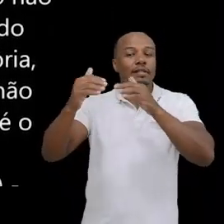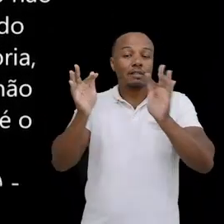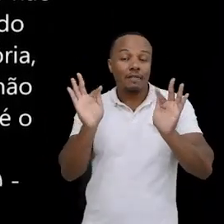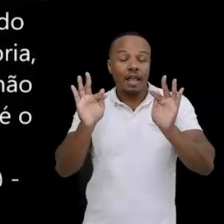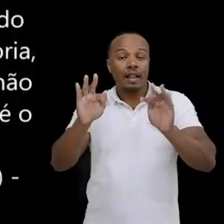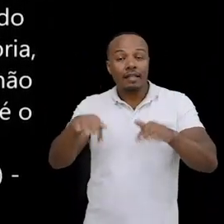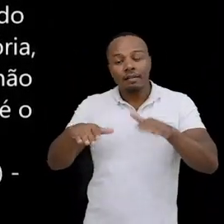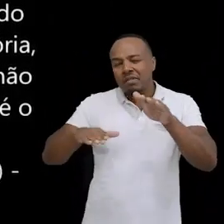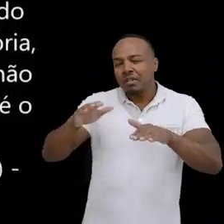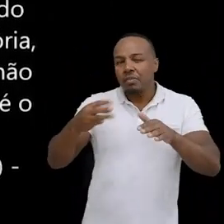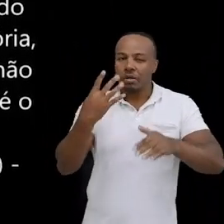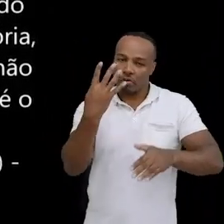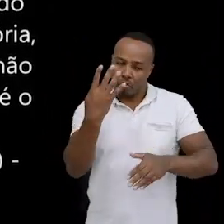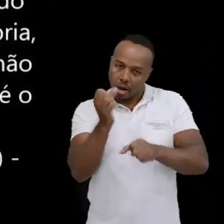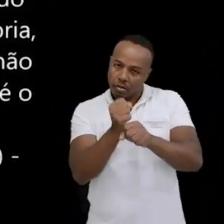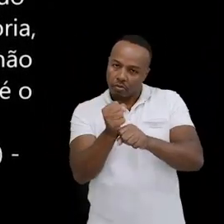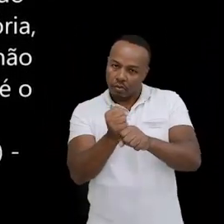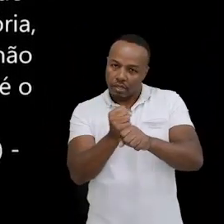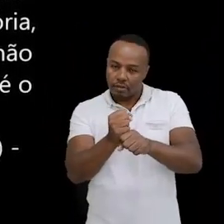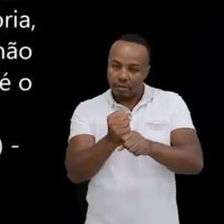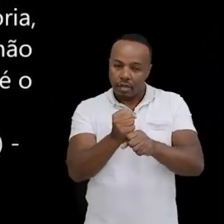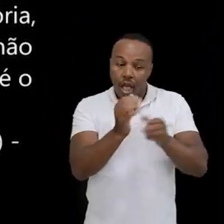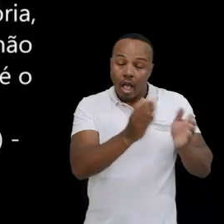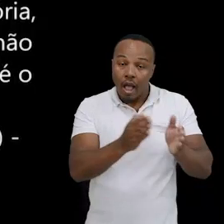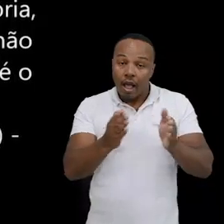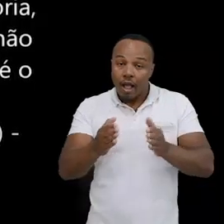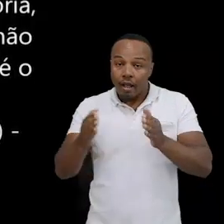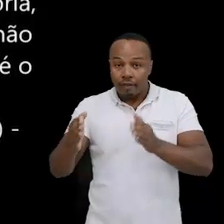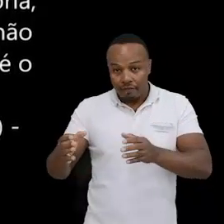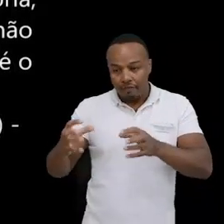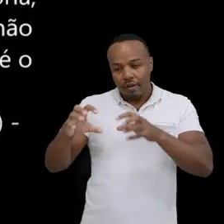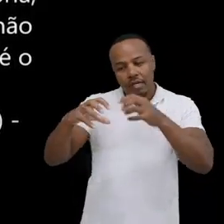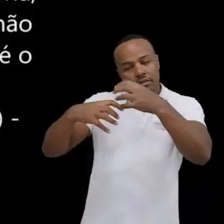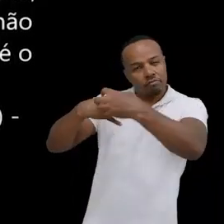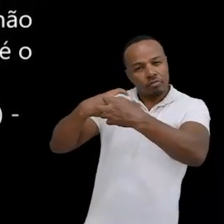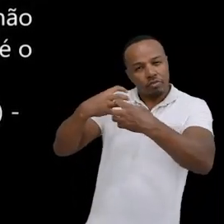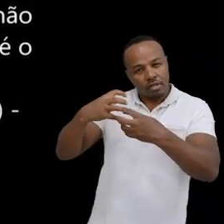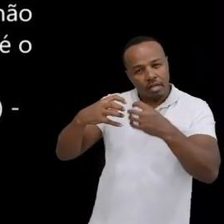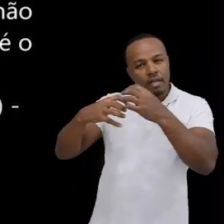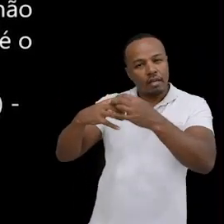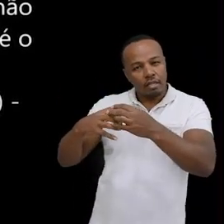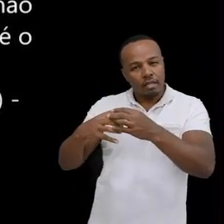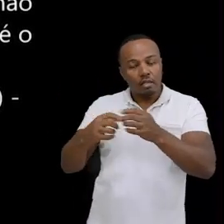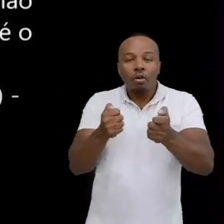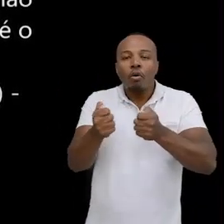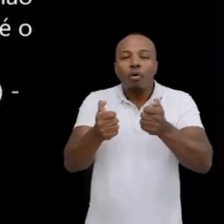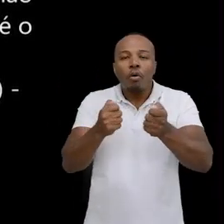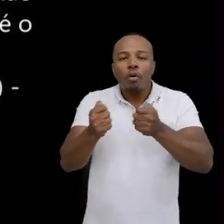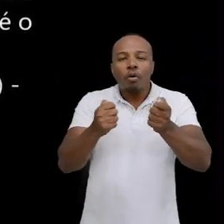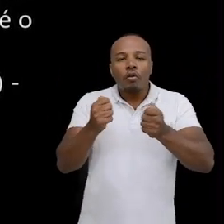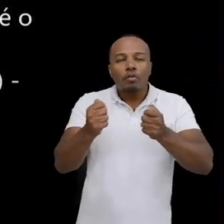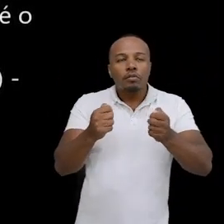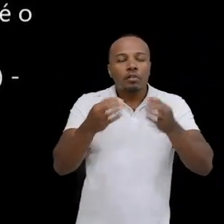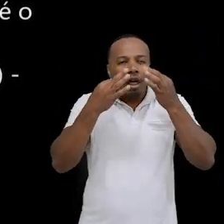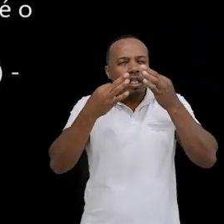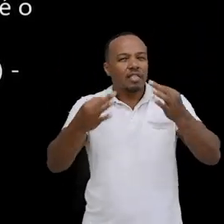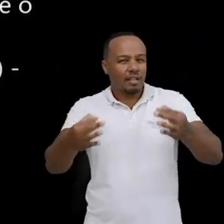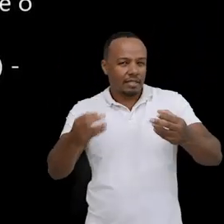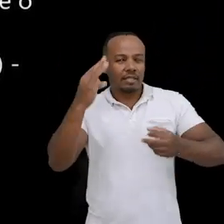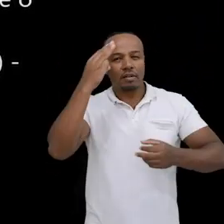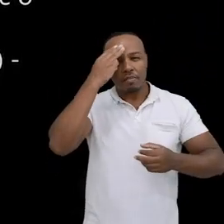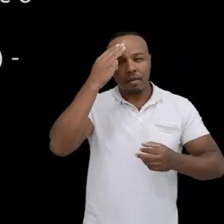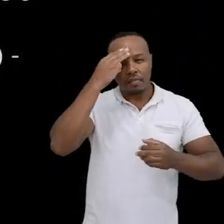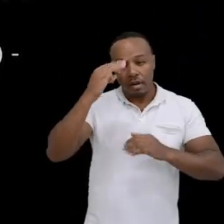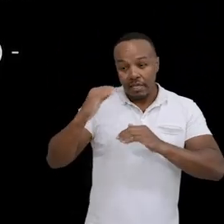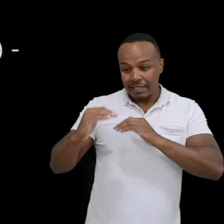mas o processo não se completa antes dos 4 anos. As partes do córtex que controlam a atenção e a